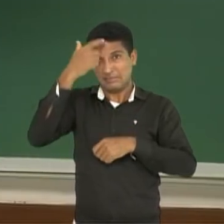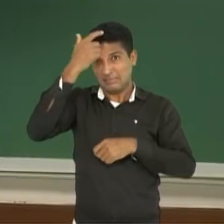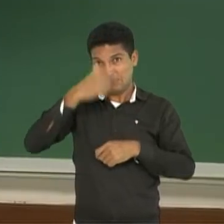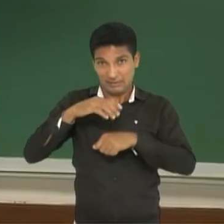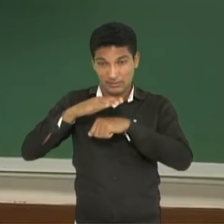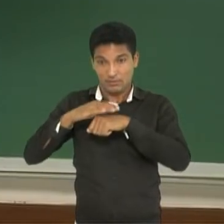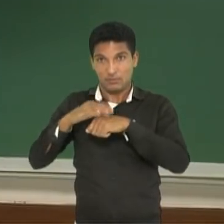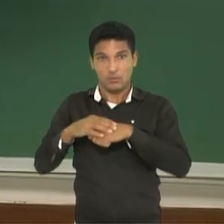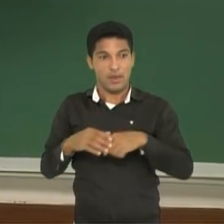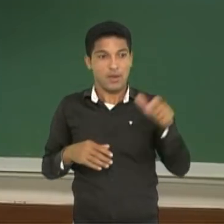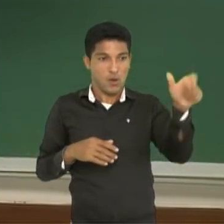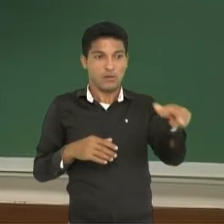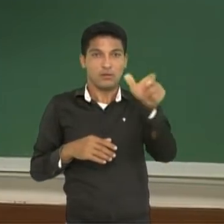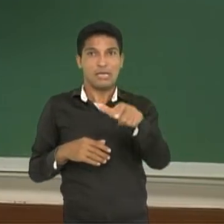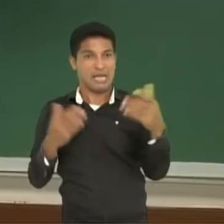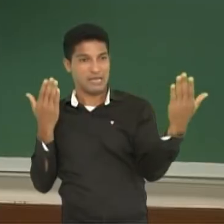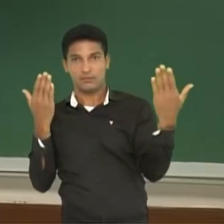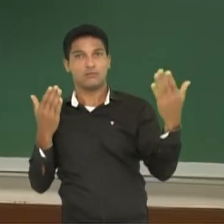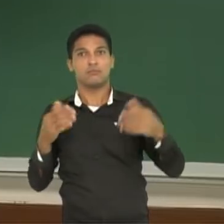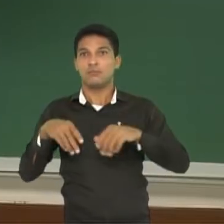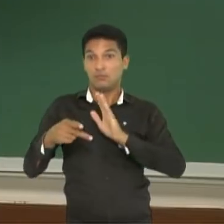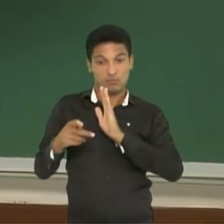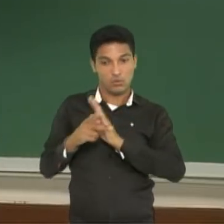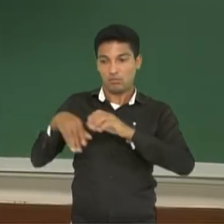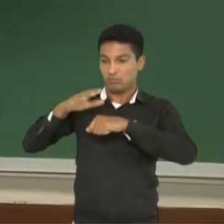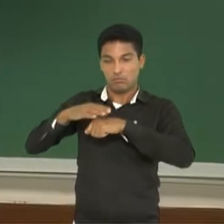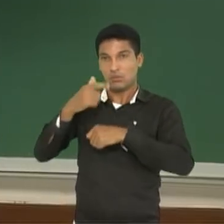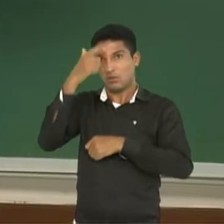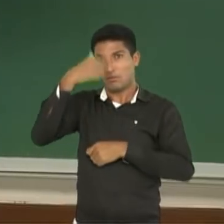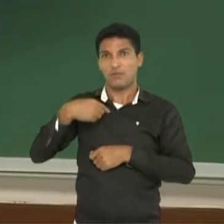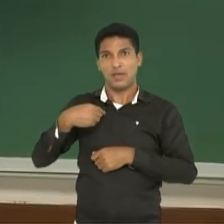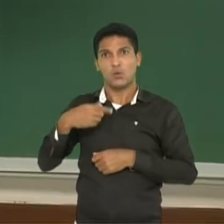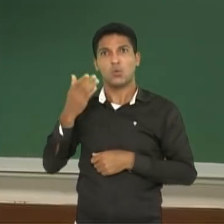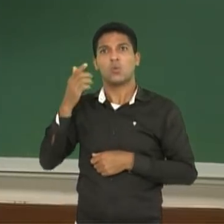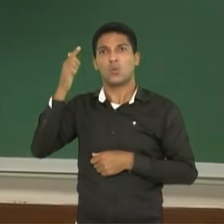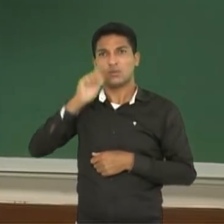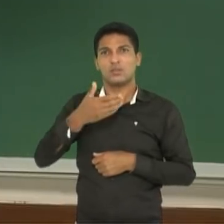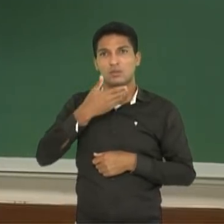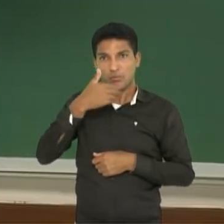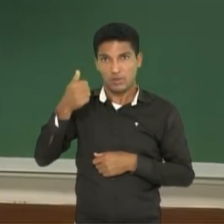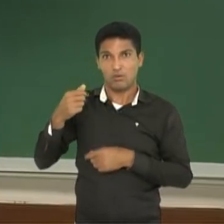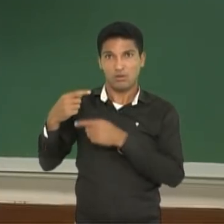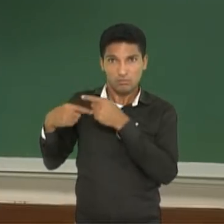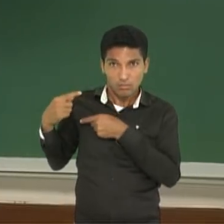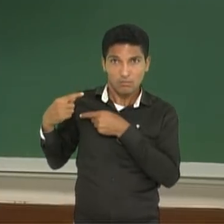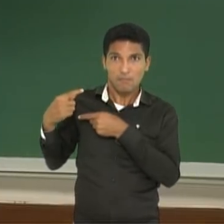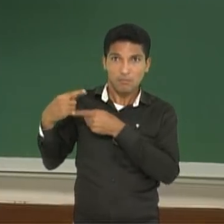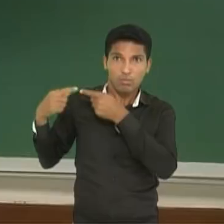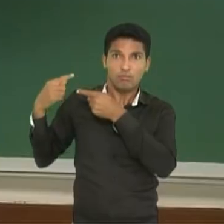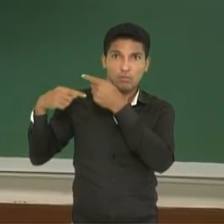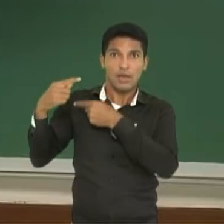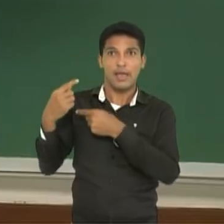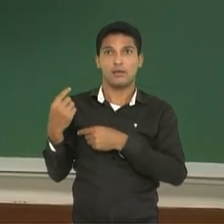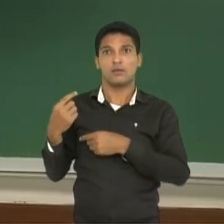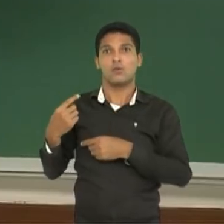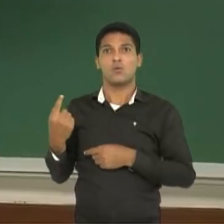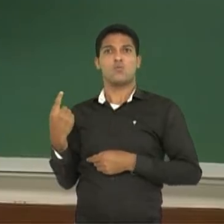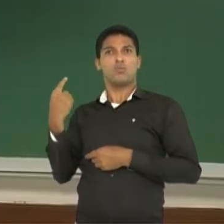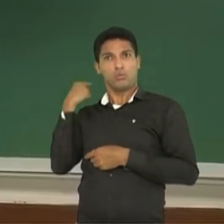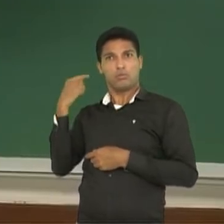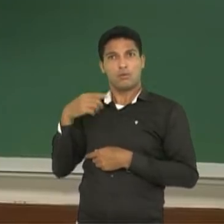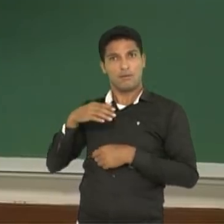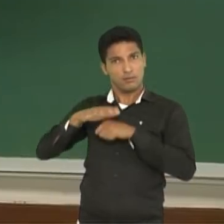melhor. E às vezes, numa outra competição, onde os competidores eram mais fortes, talvez a classificação, o